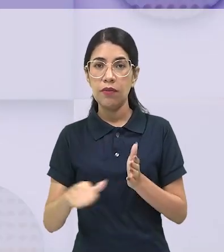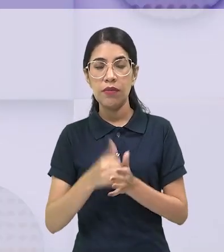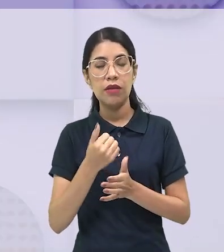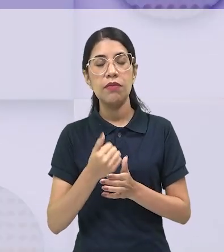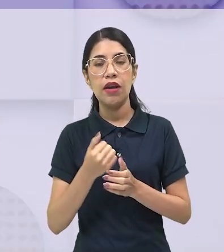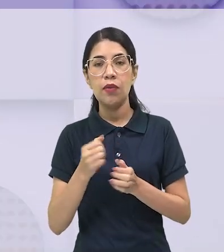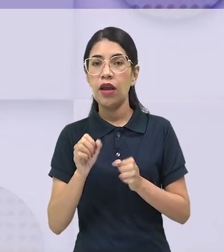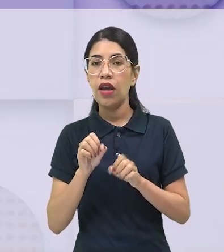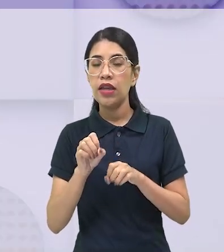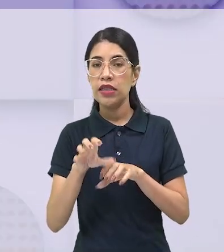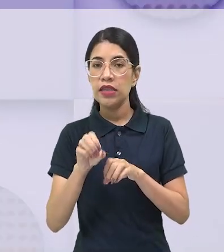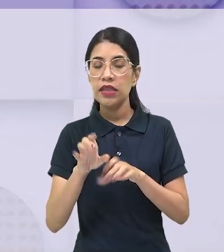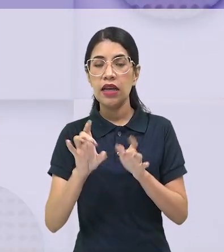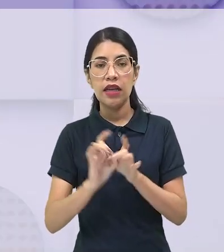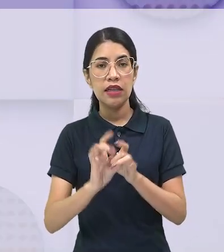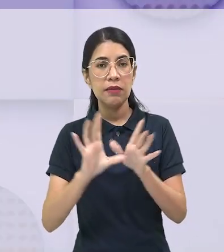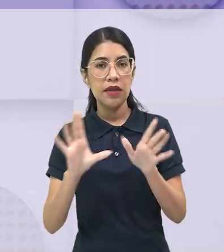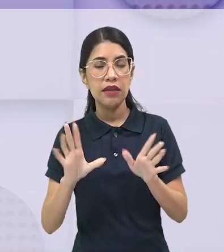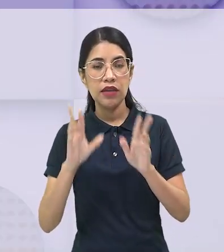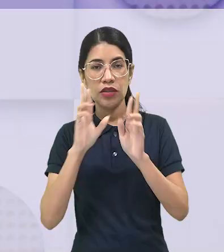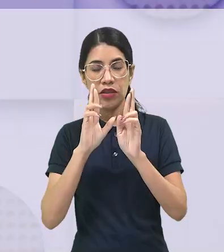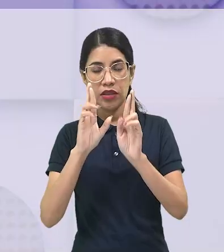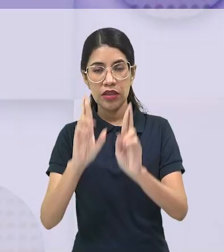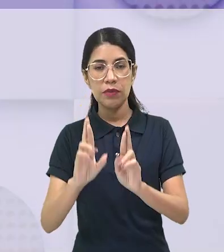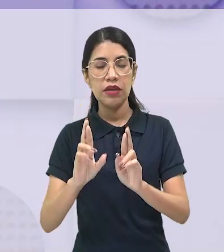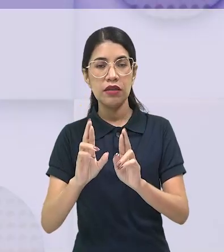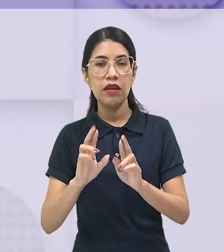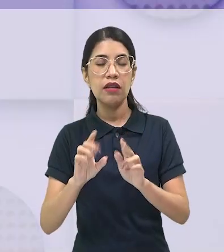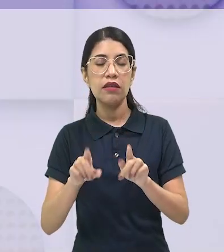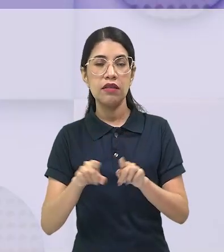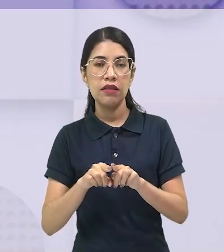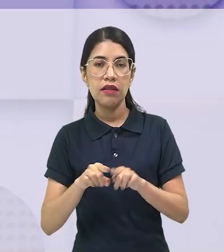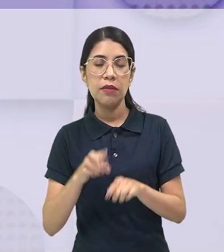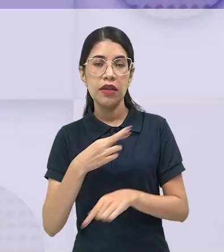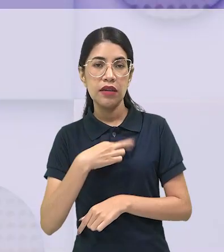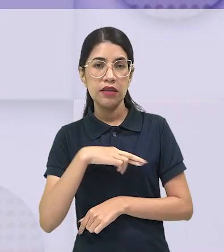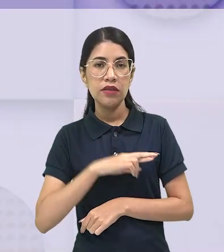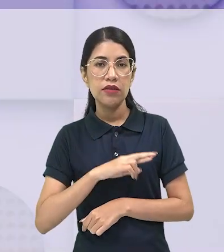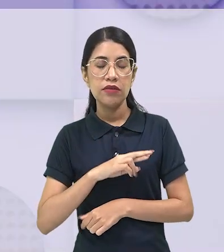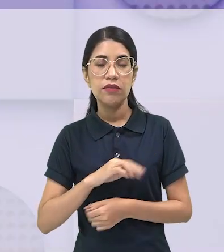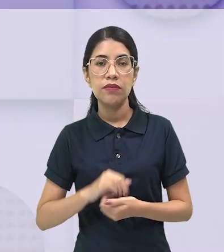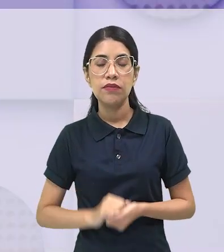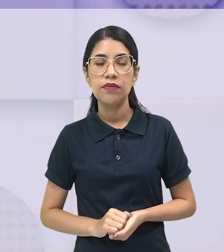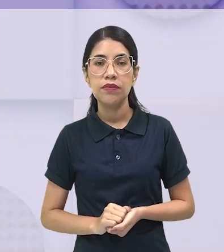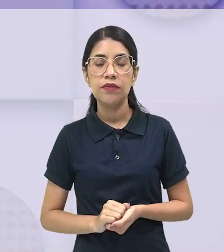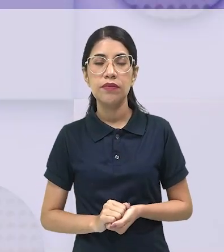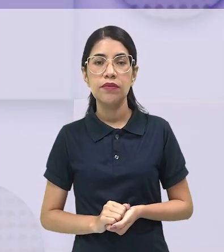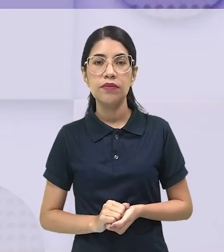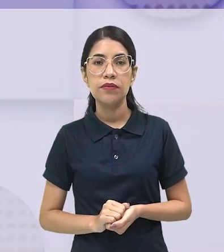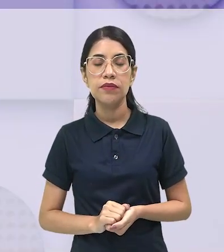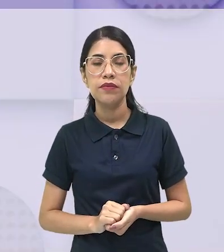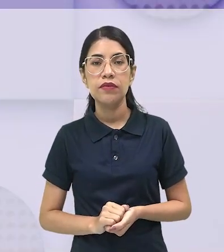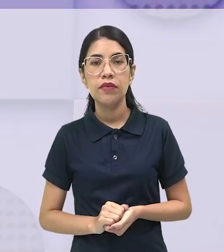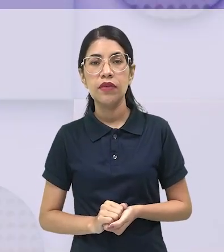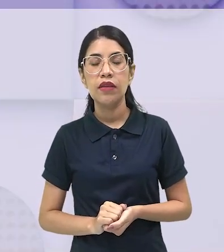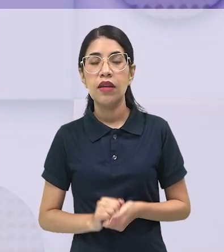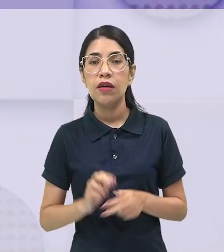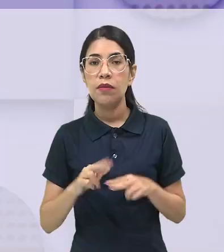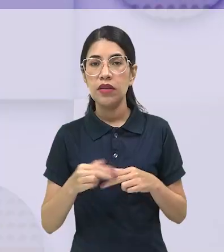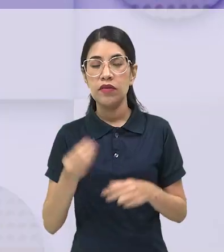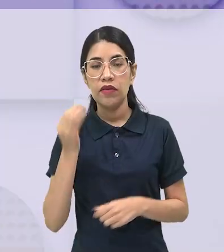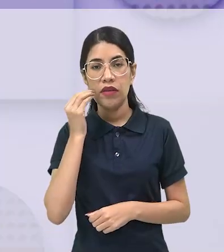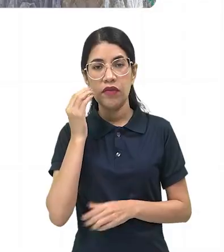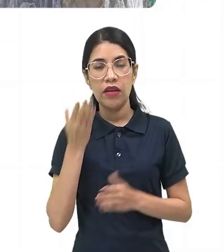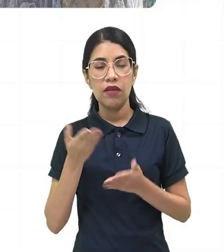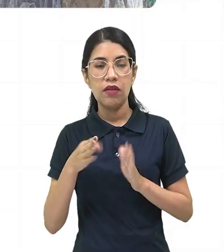em promover a liberdade religiosa e o respeito às outras crenças. Né? Por isso, vamos ver aí